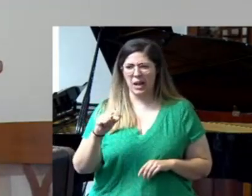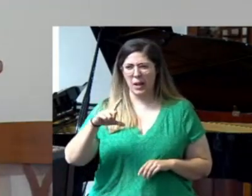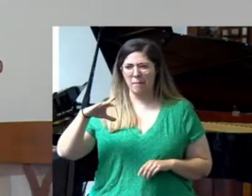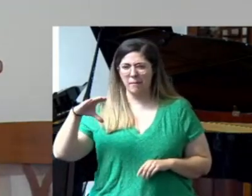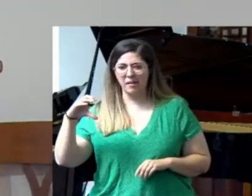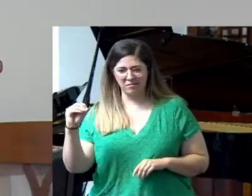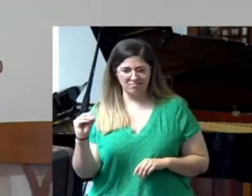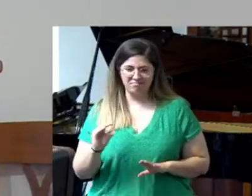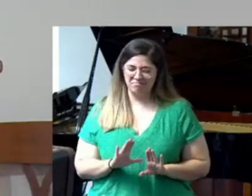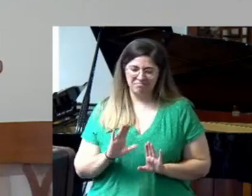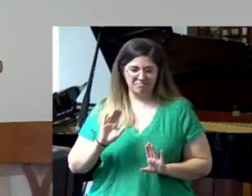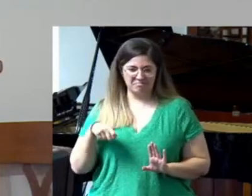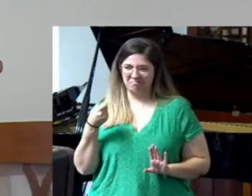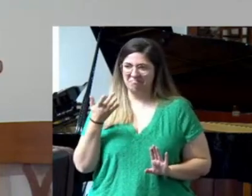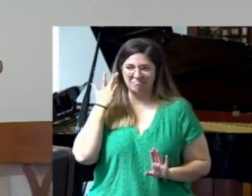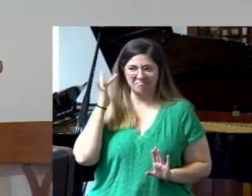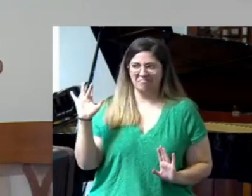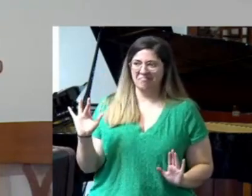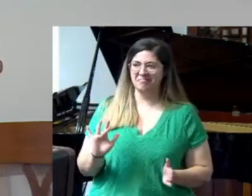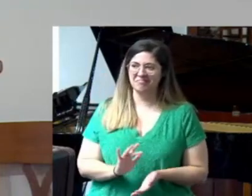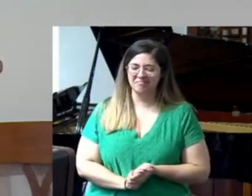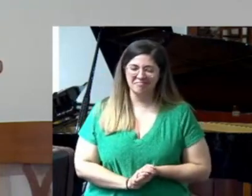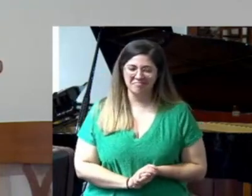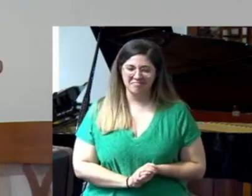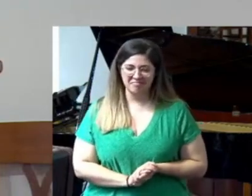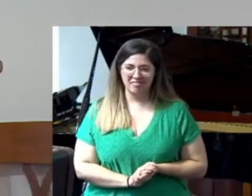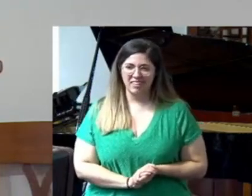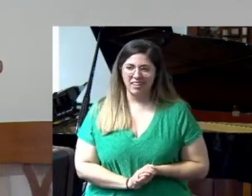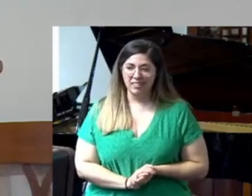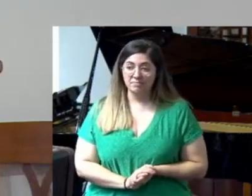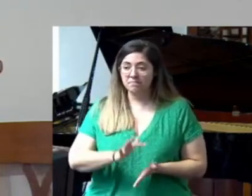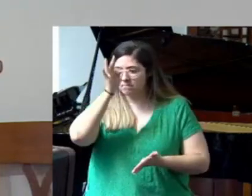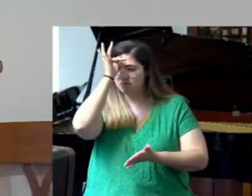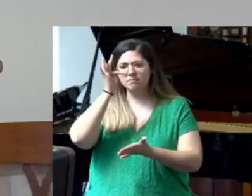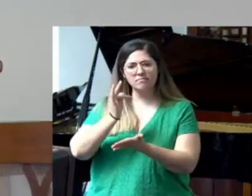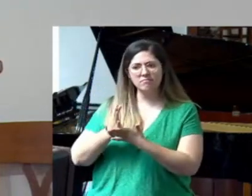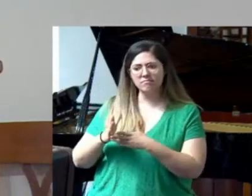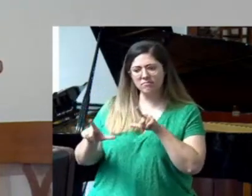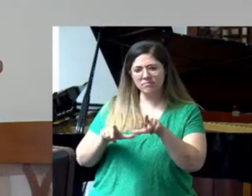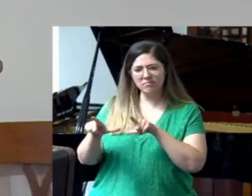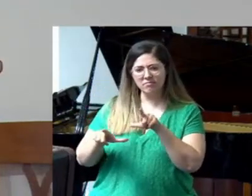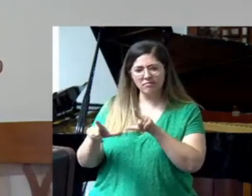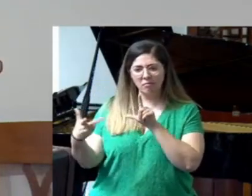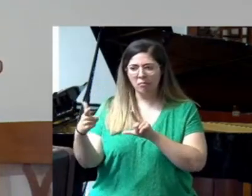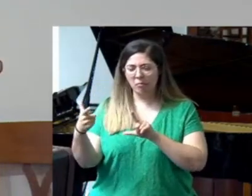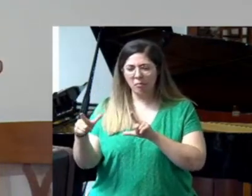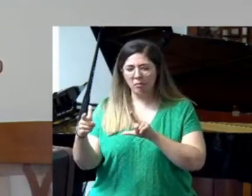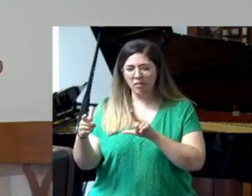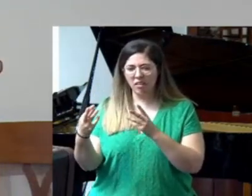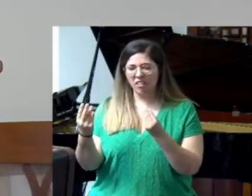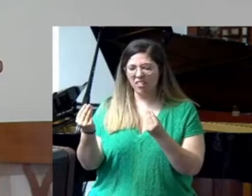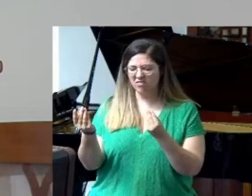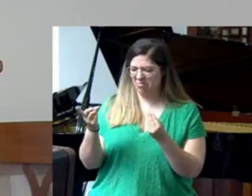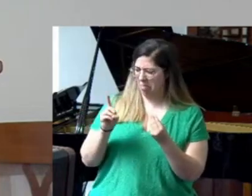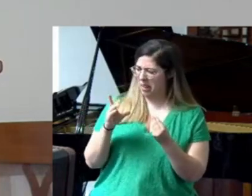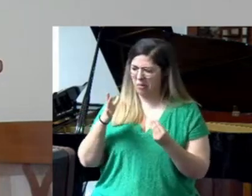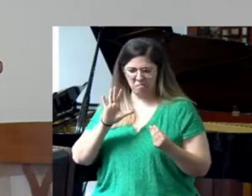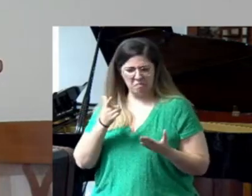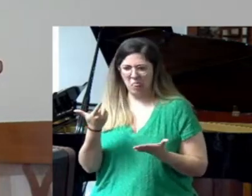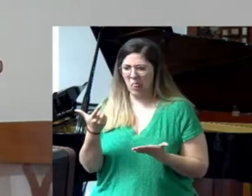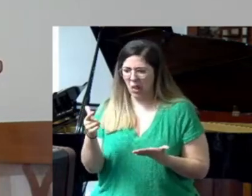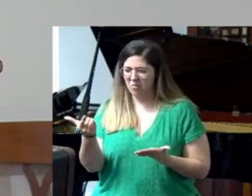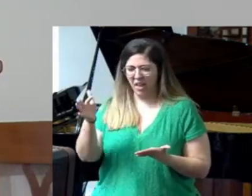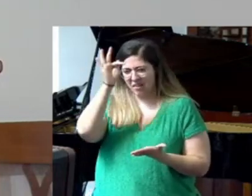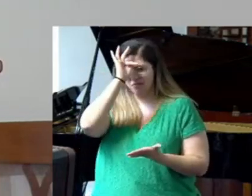fé sem ações, na verdade, a fé sem ações, na verdade, é uma negação da própria fé, chamando os cristãos a